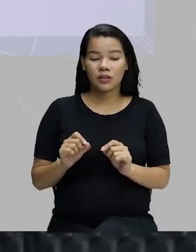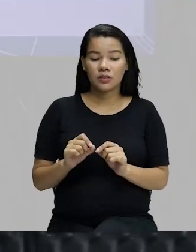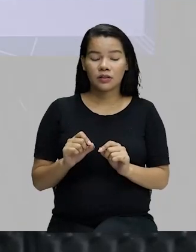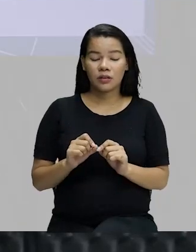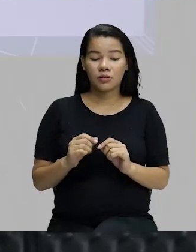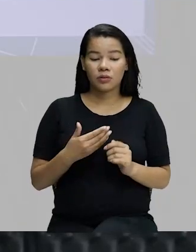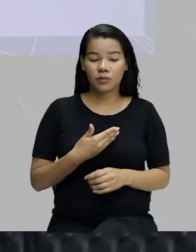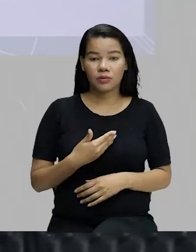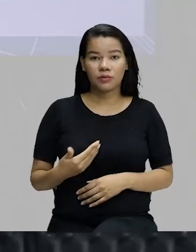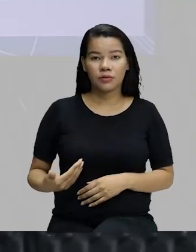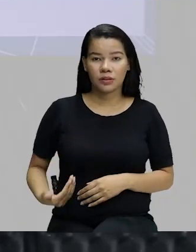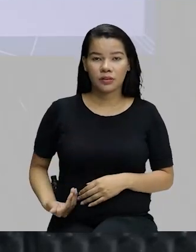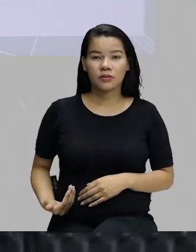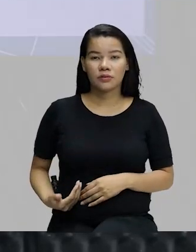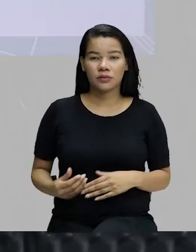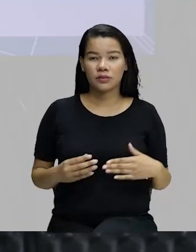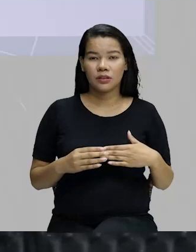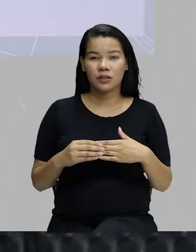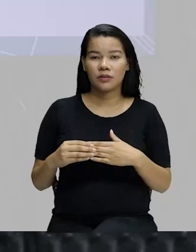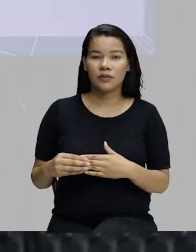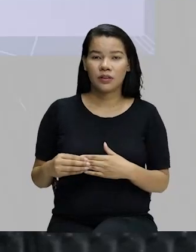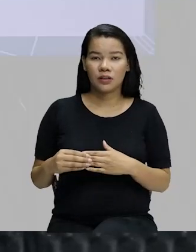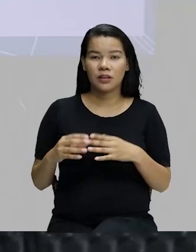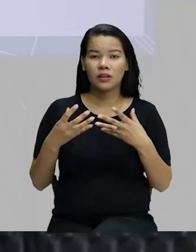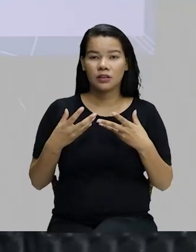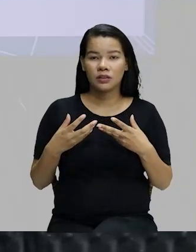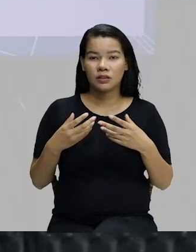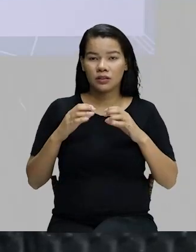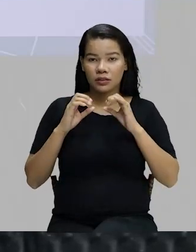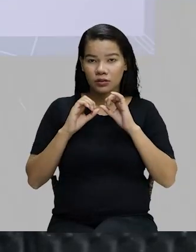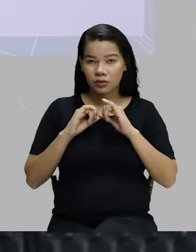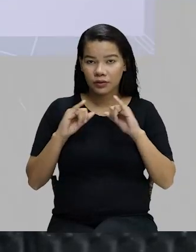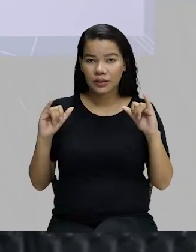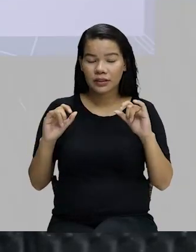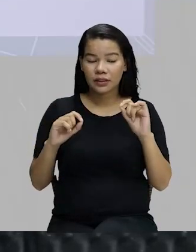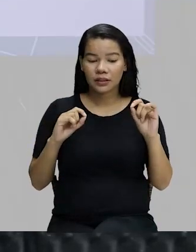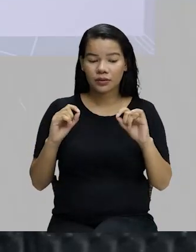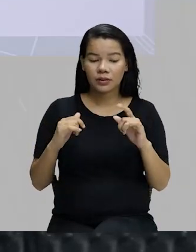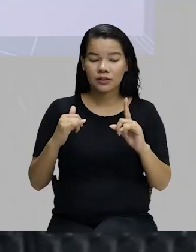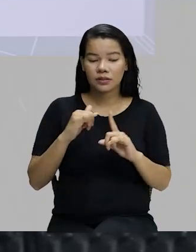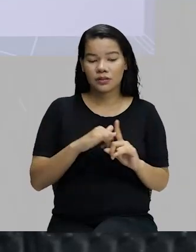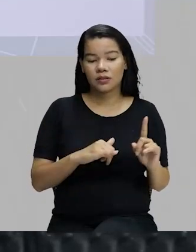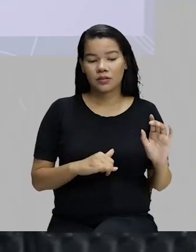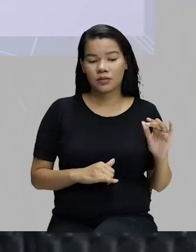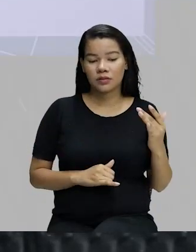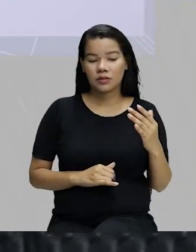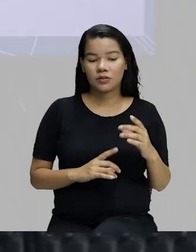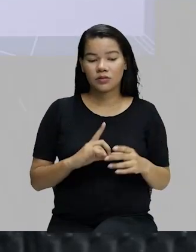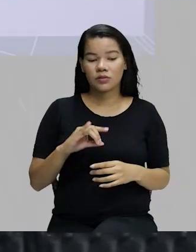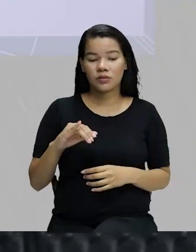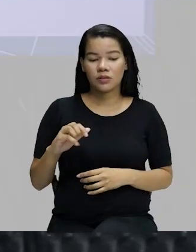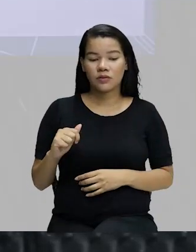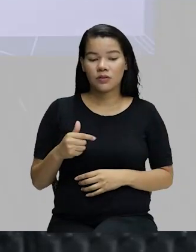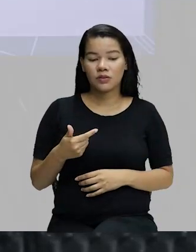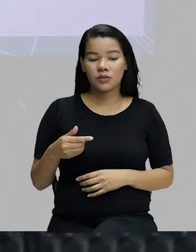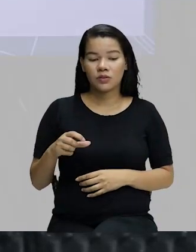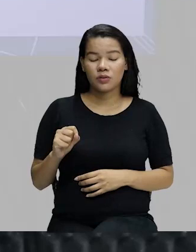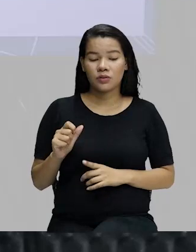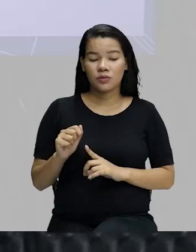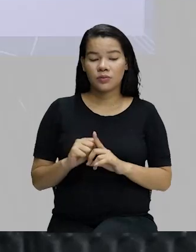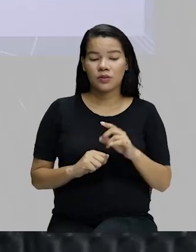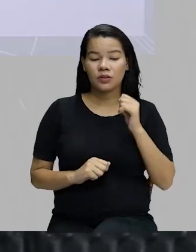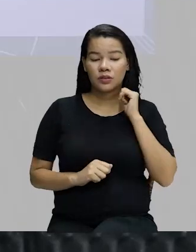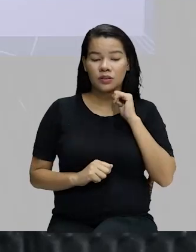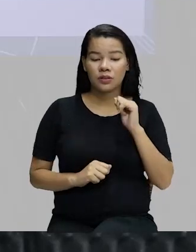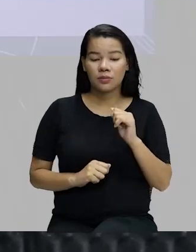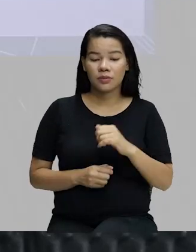levaram-no a admitir que o acidente havia acontecido no dia 28 de abril. Até então, os soviéticos